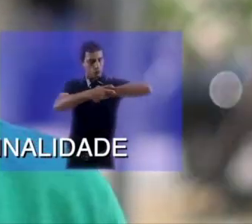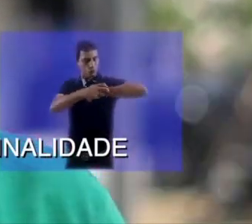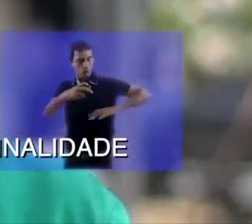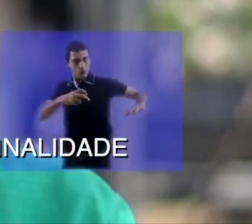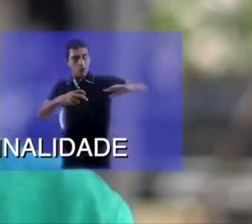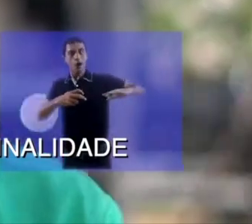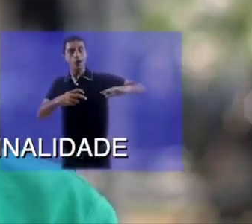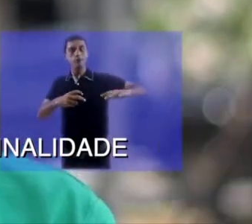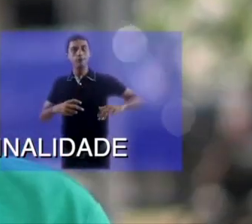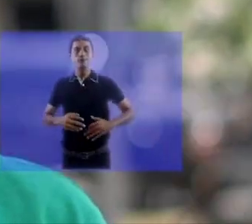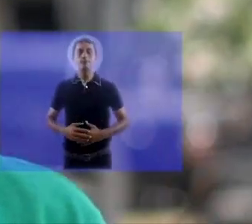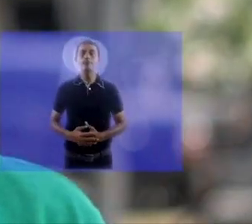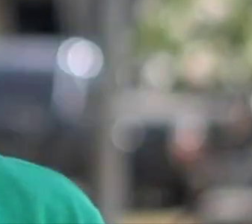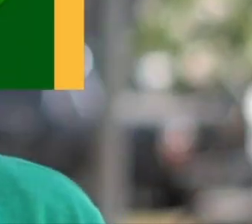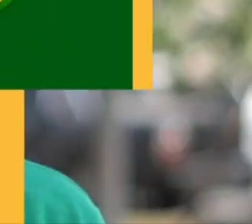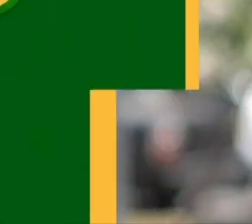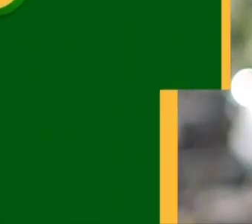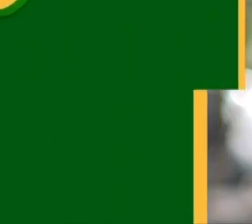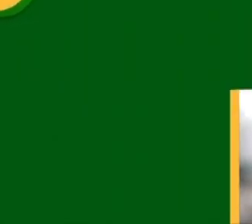enfrentar a criminalidade